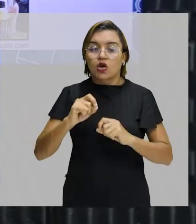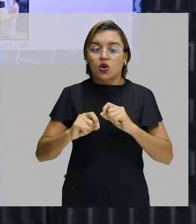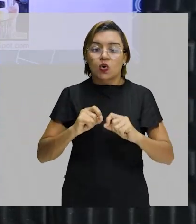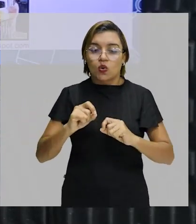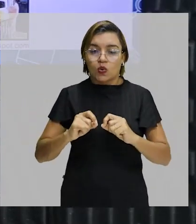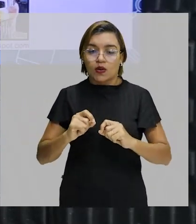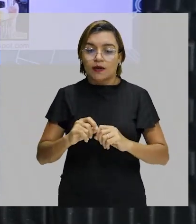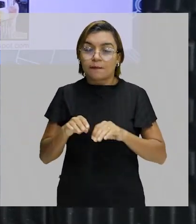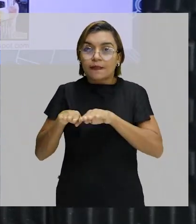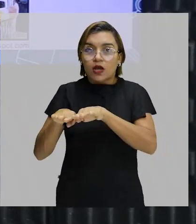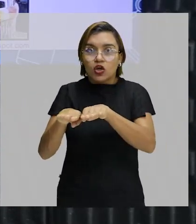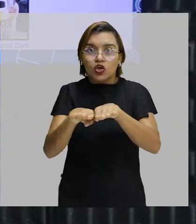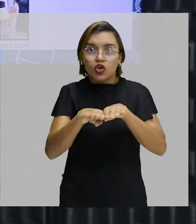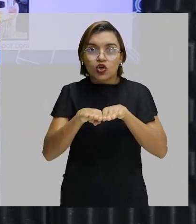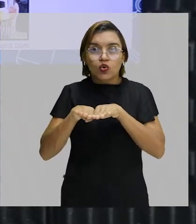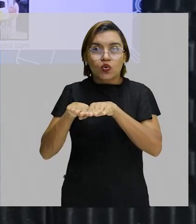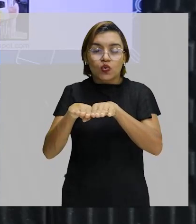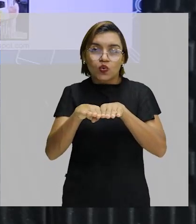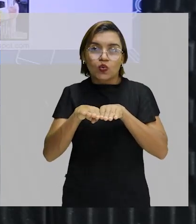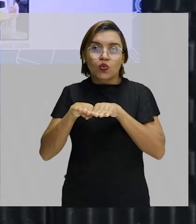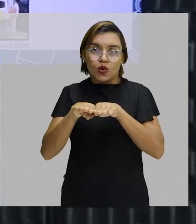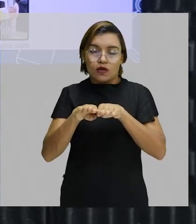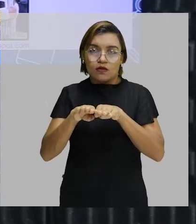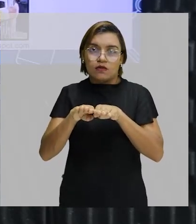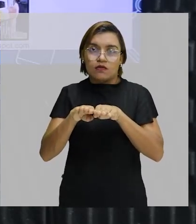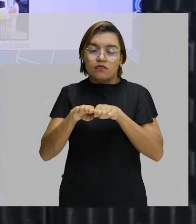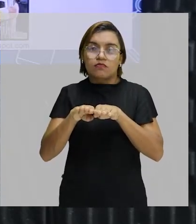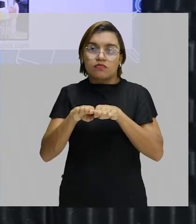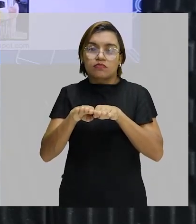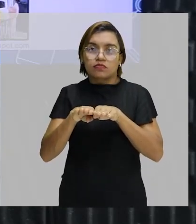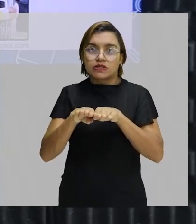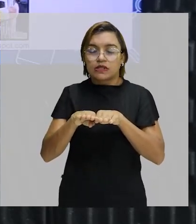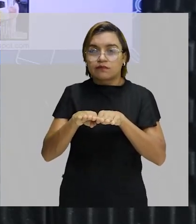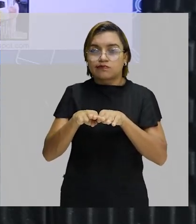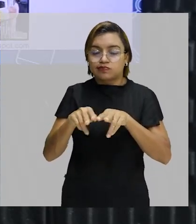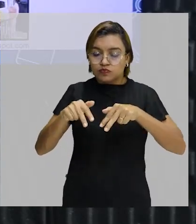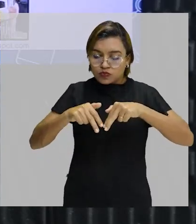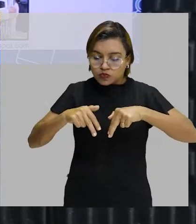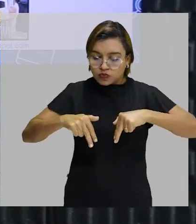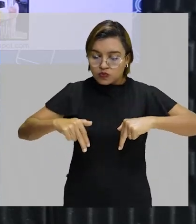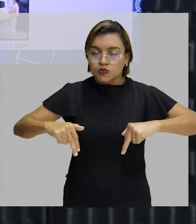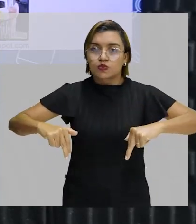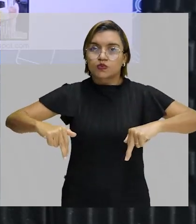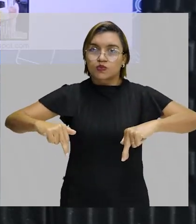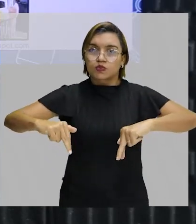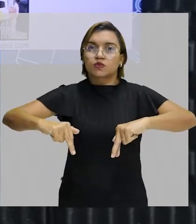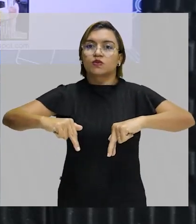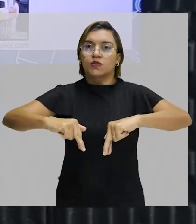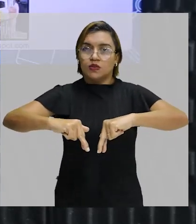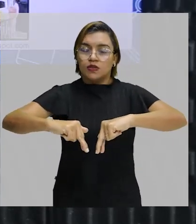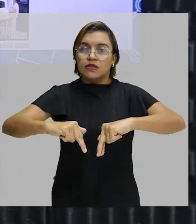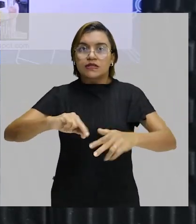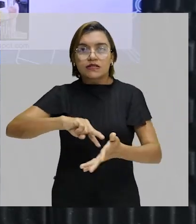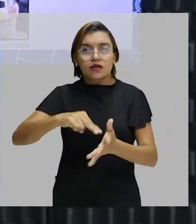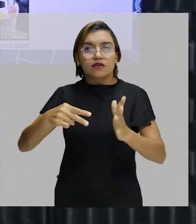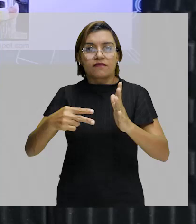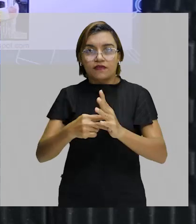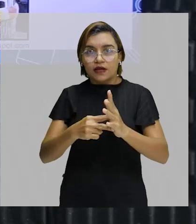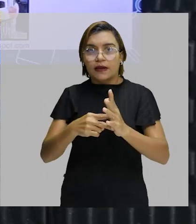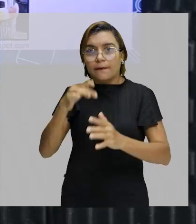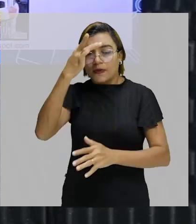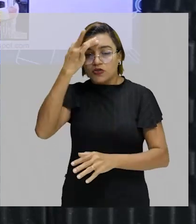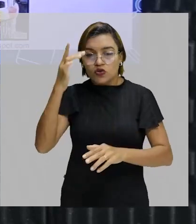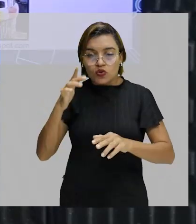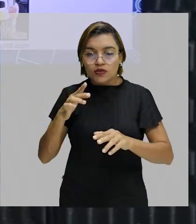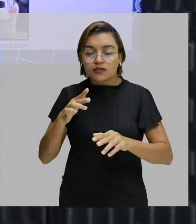hierarquia, iguala os indivíduos, todo mundo está ali dançando, todo mundo tem o mesmo grau hierárquico. As